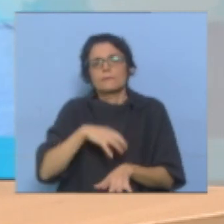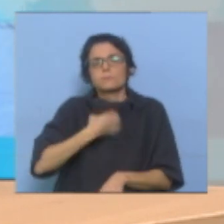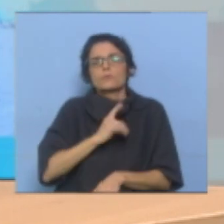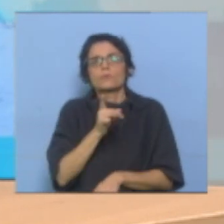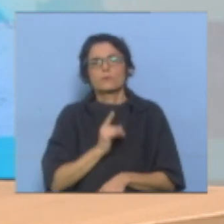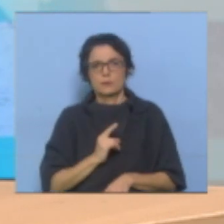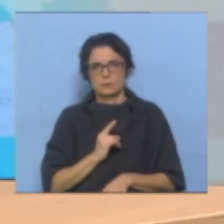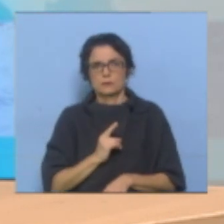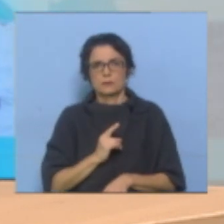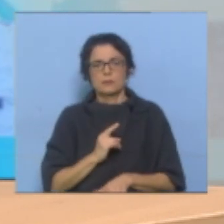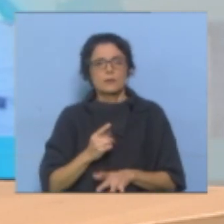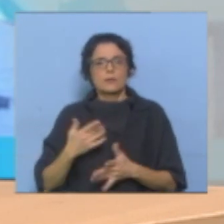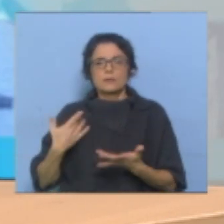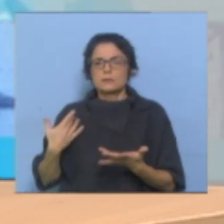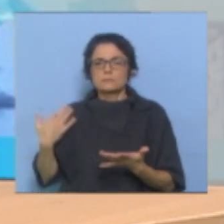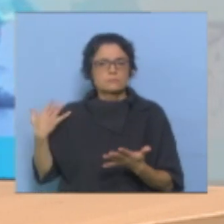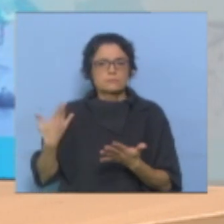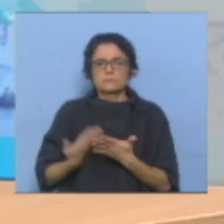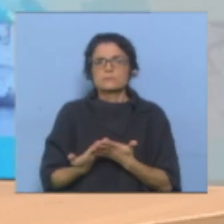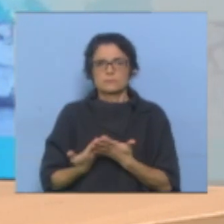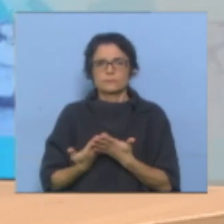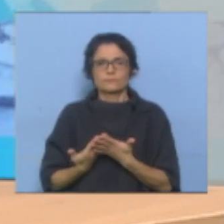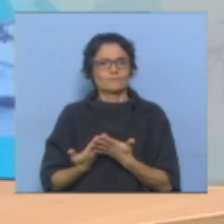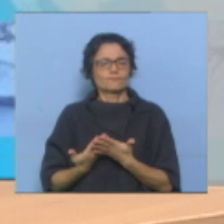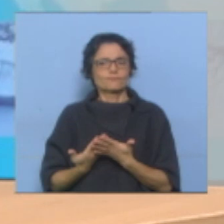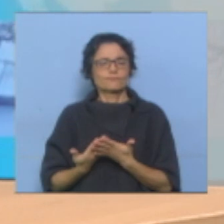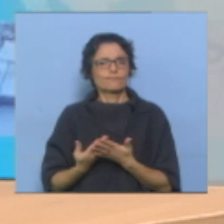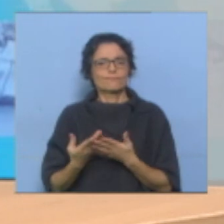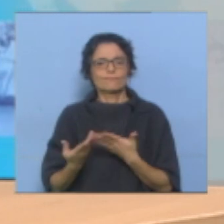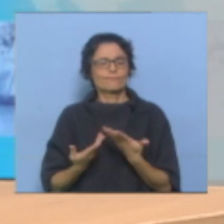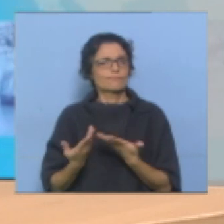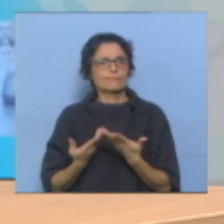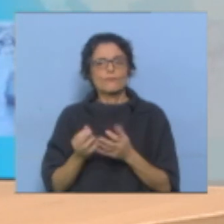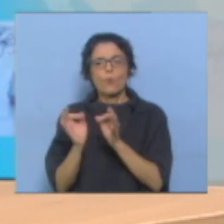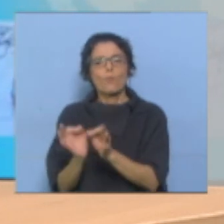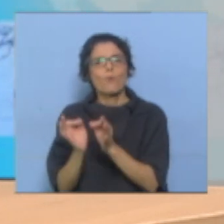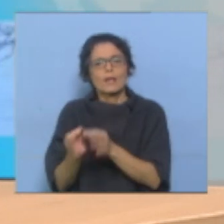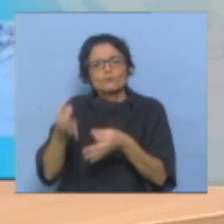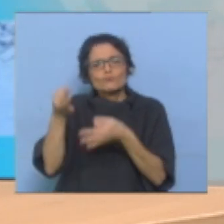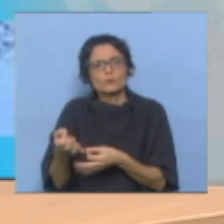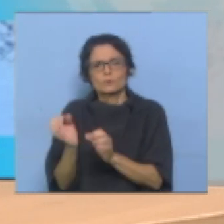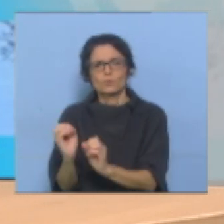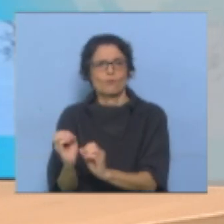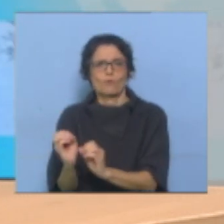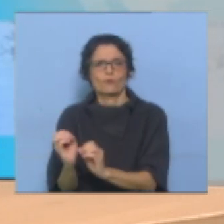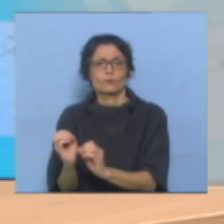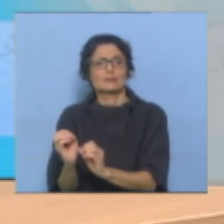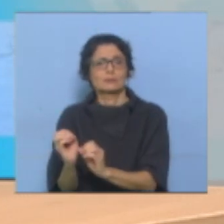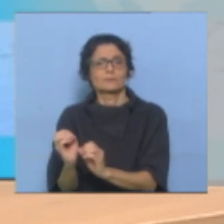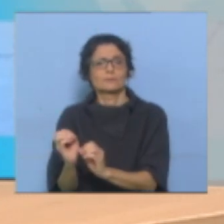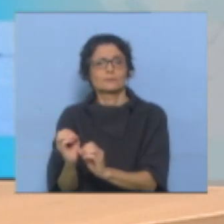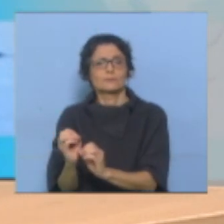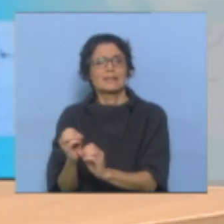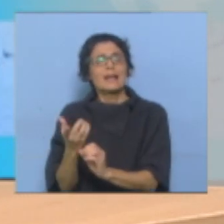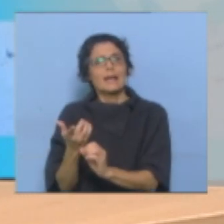desde o início foram descuradas, se não mesmo, às vezes até agredidas